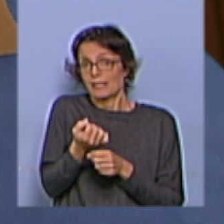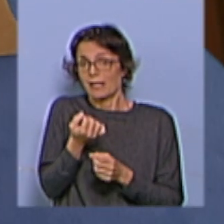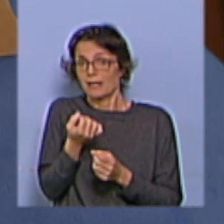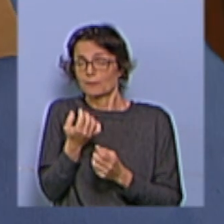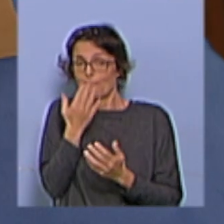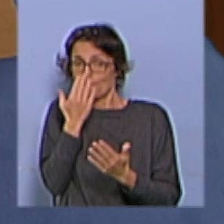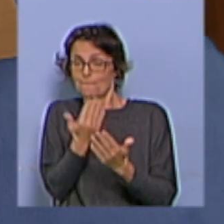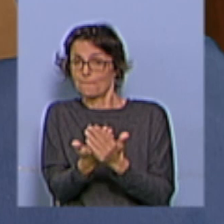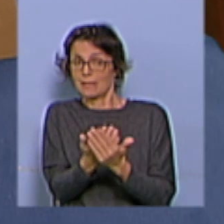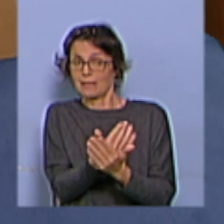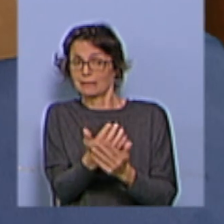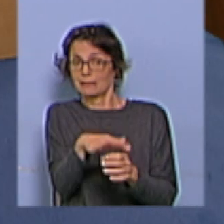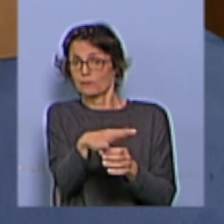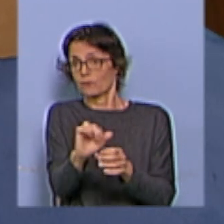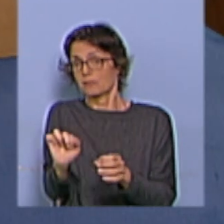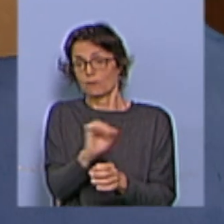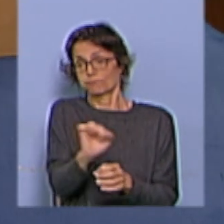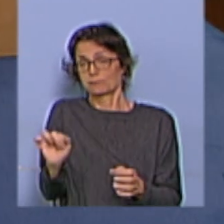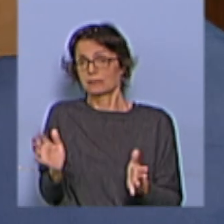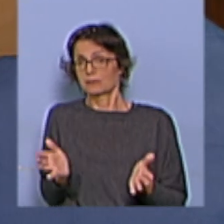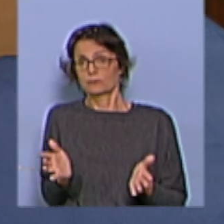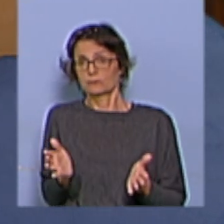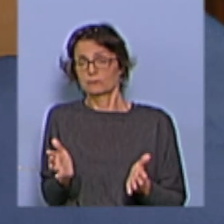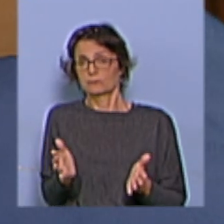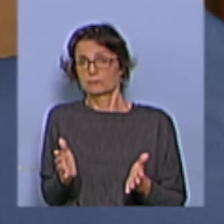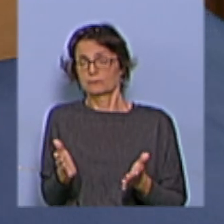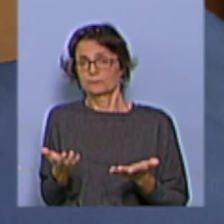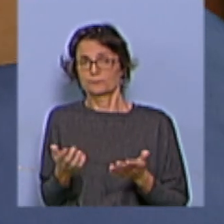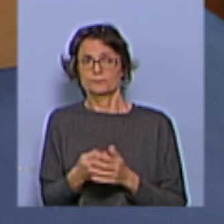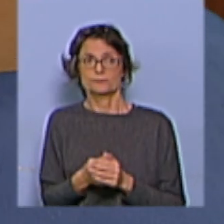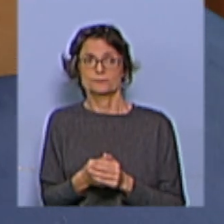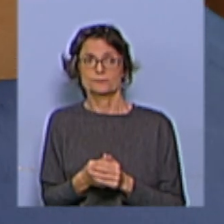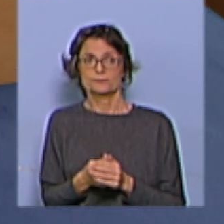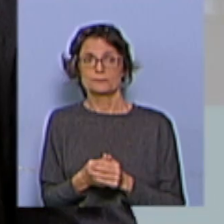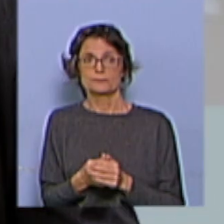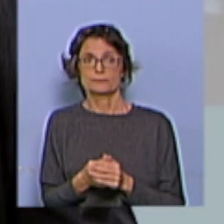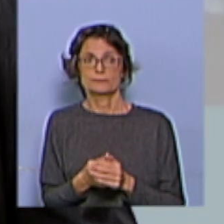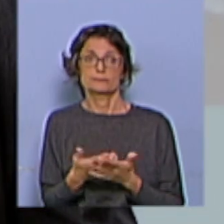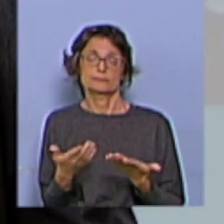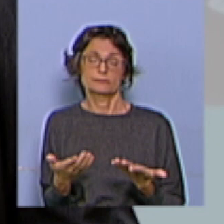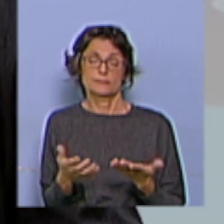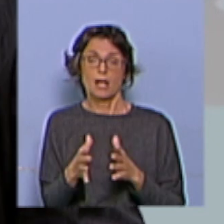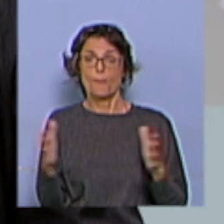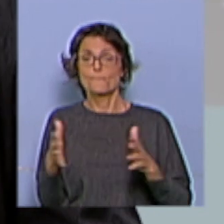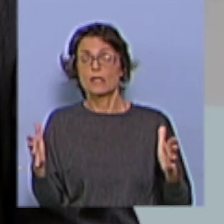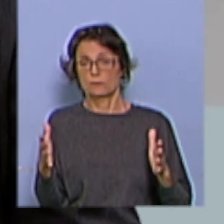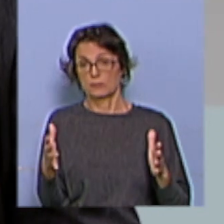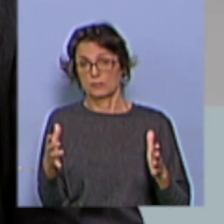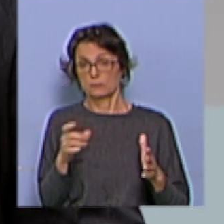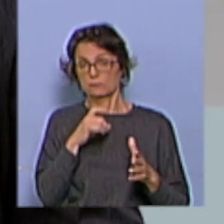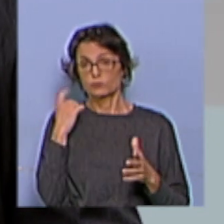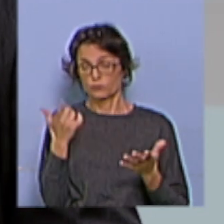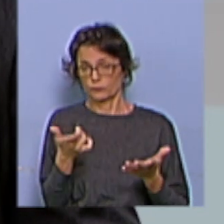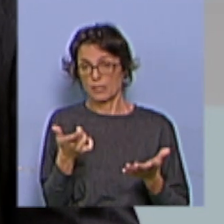as realidades foram, de facto, diversificadas conforme os contextos. A grande parte dos capelães permaneceram